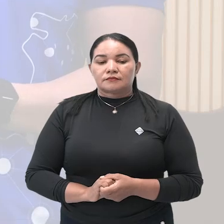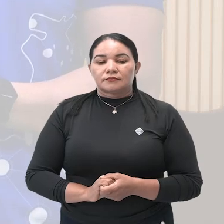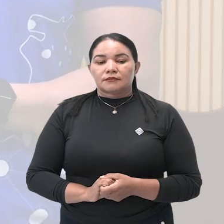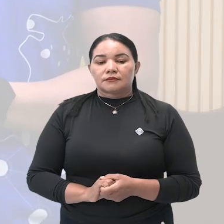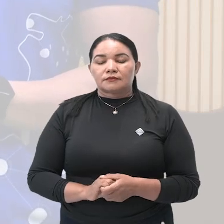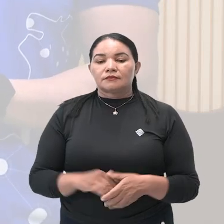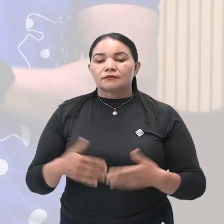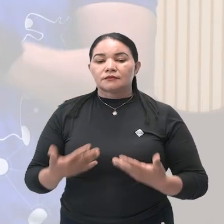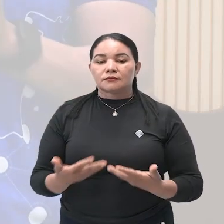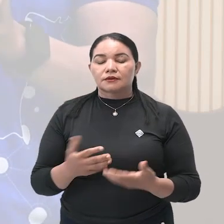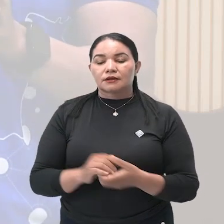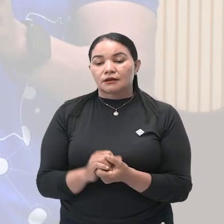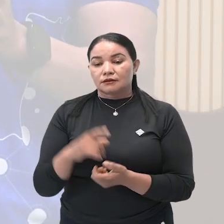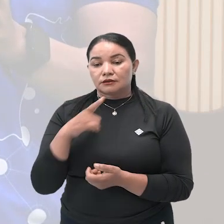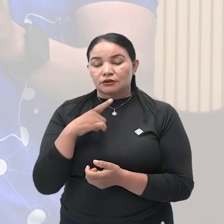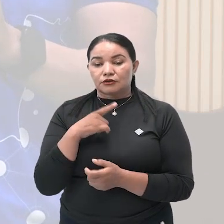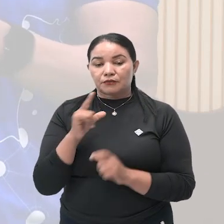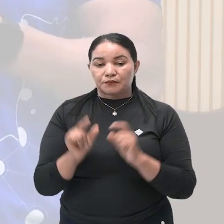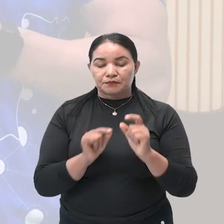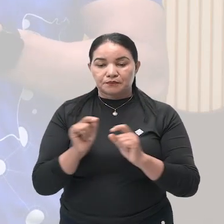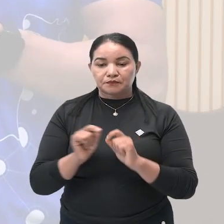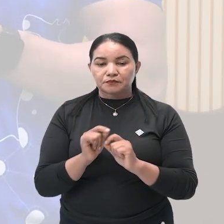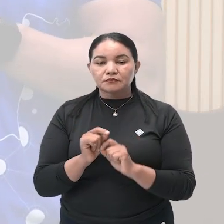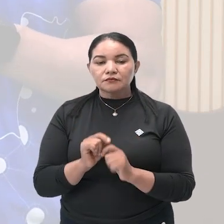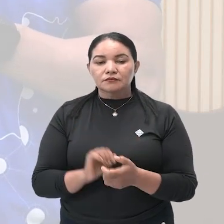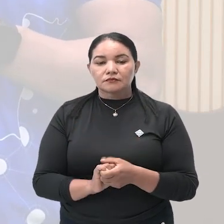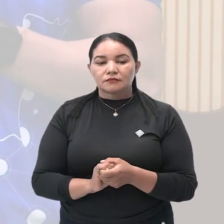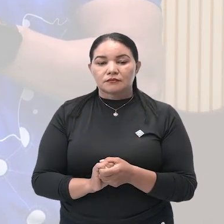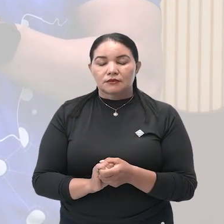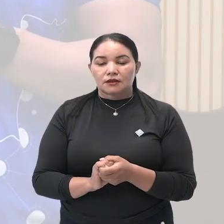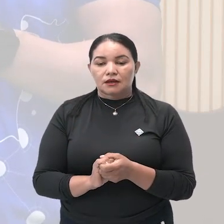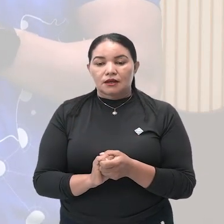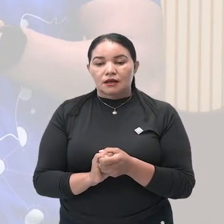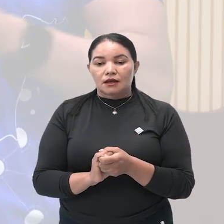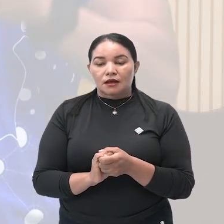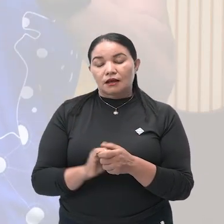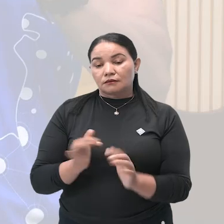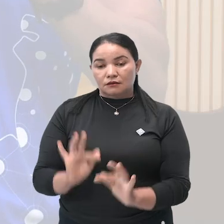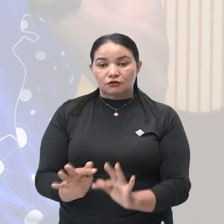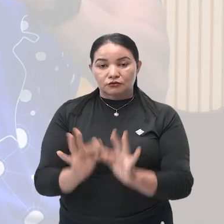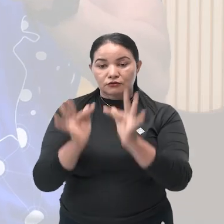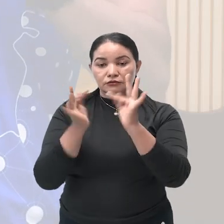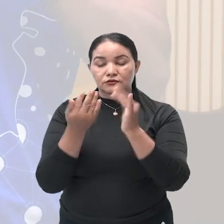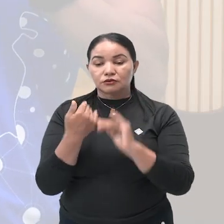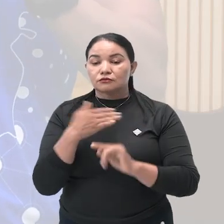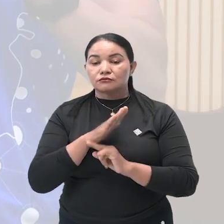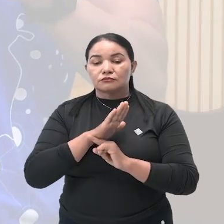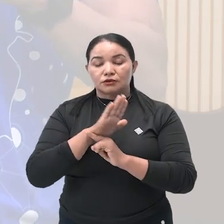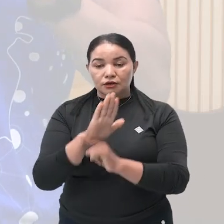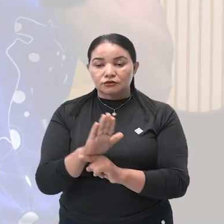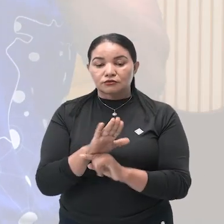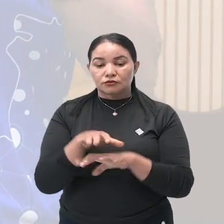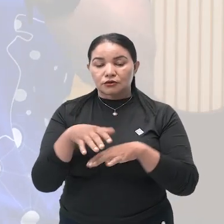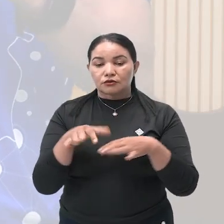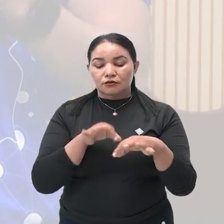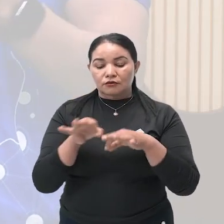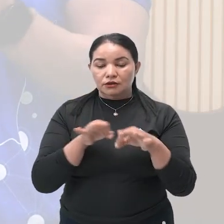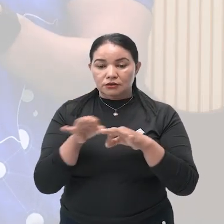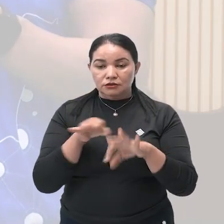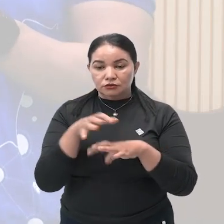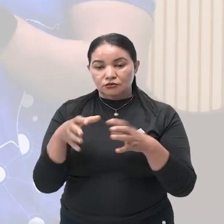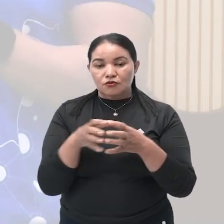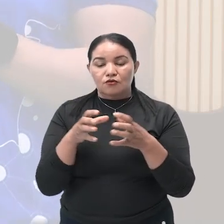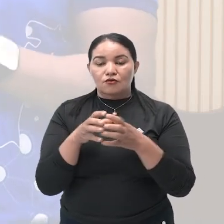Bem, a gente pode compreender aqui a tecnologia, né, como uma aliada na organização desses